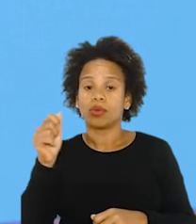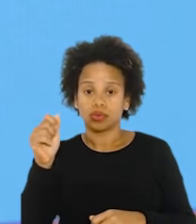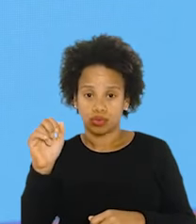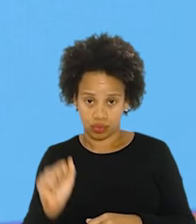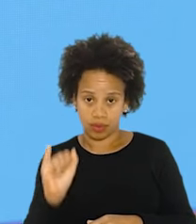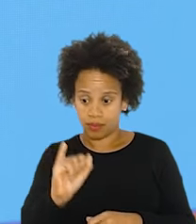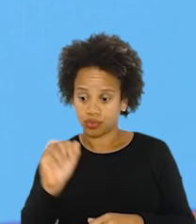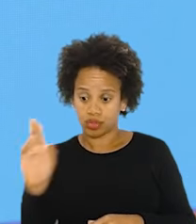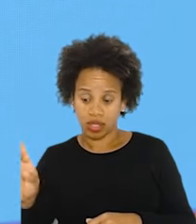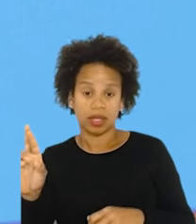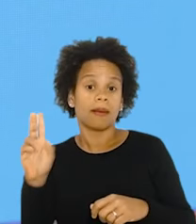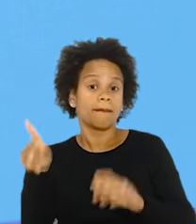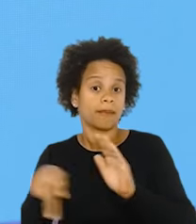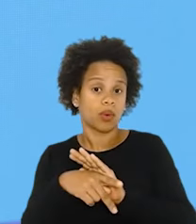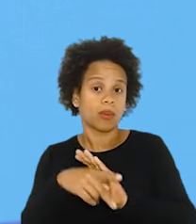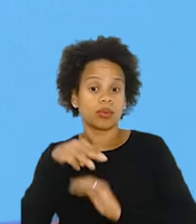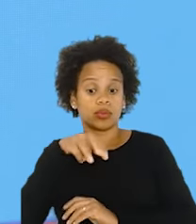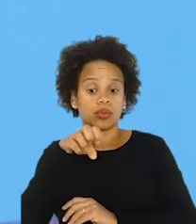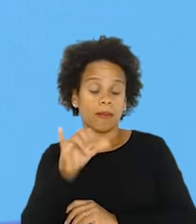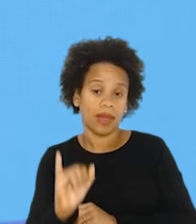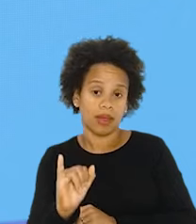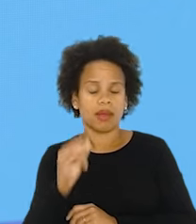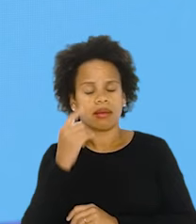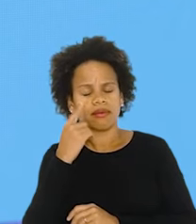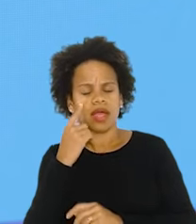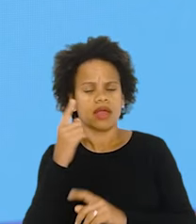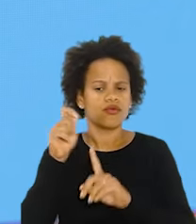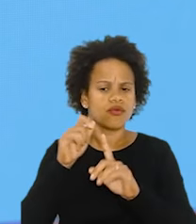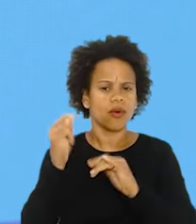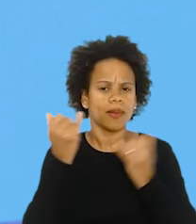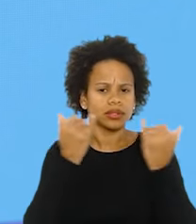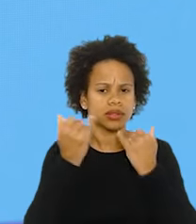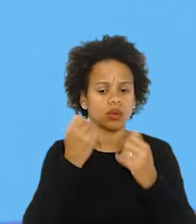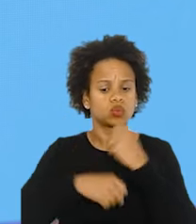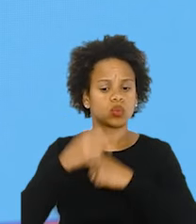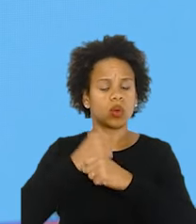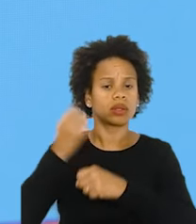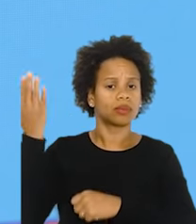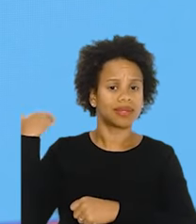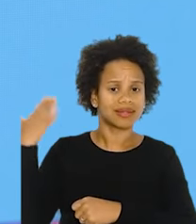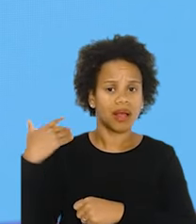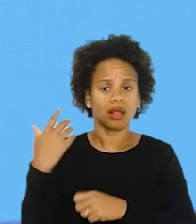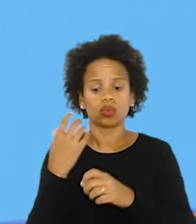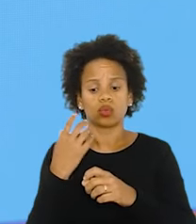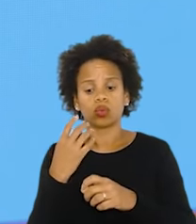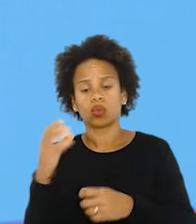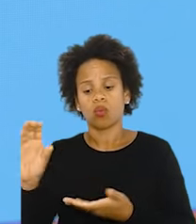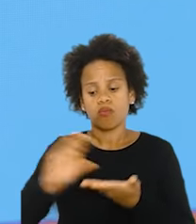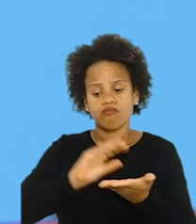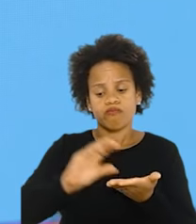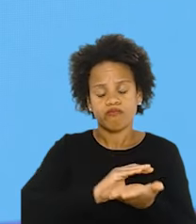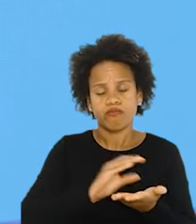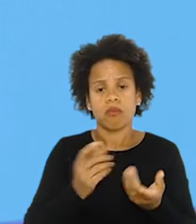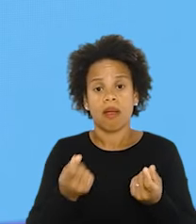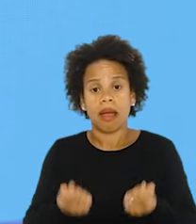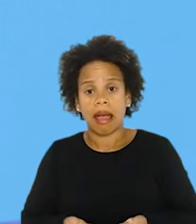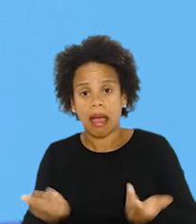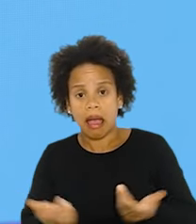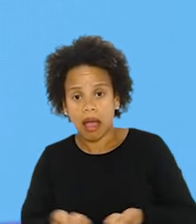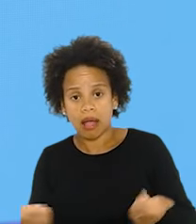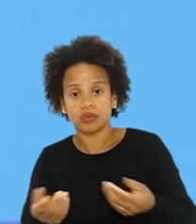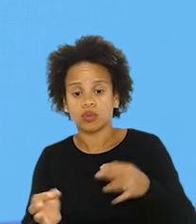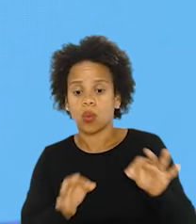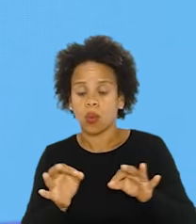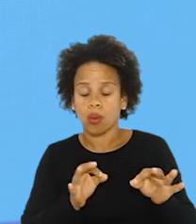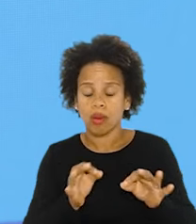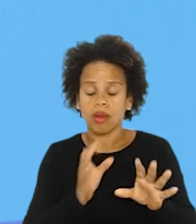você vai é importante né você ter as informaçõ do ano anterior os números que você faturou as suas despesas operacionais você